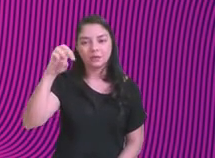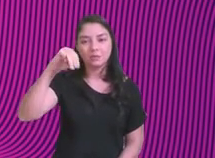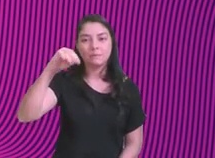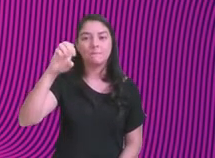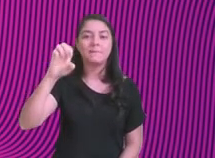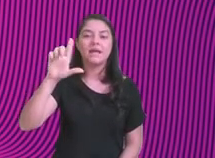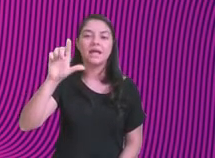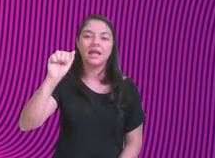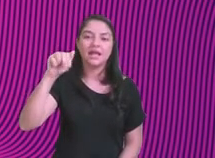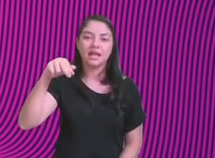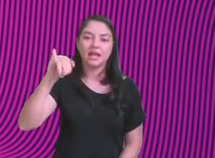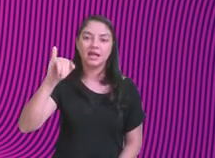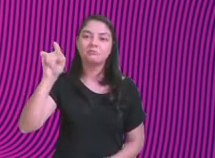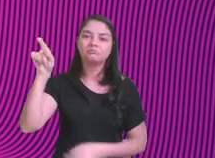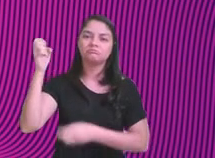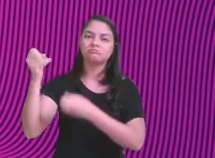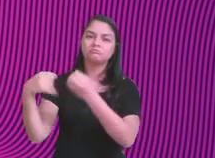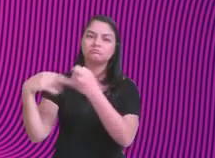E como vocês